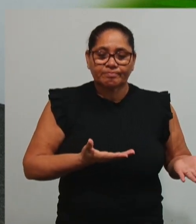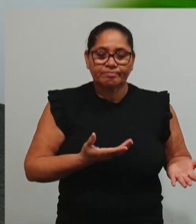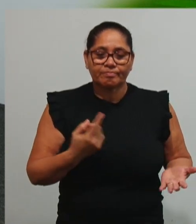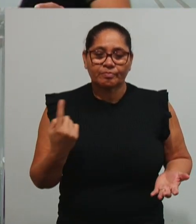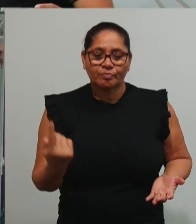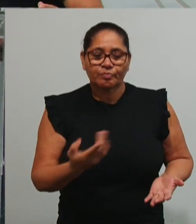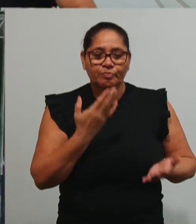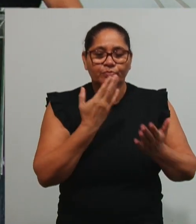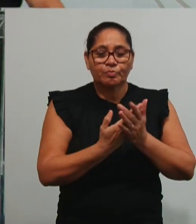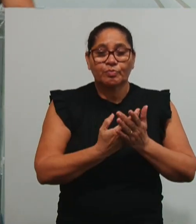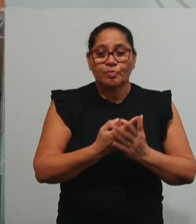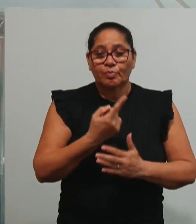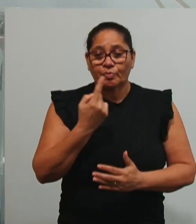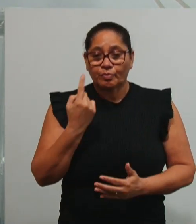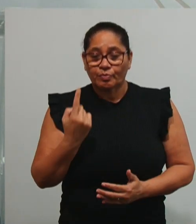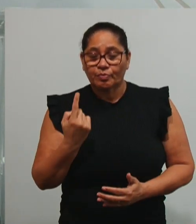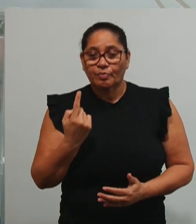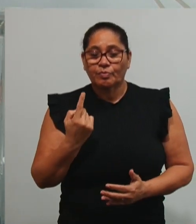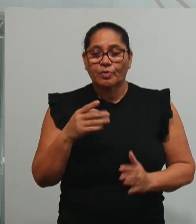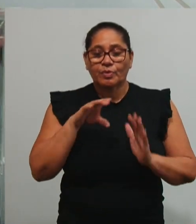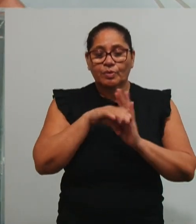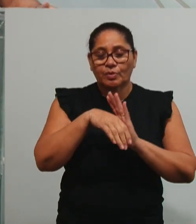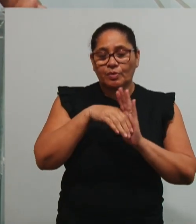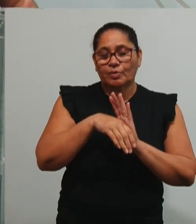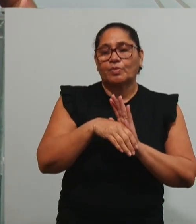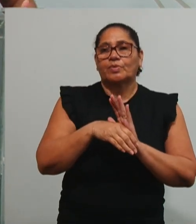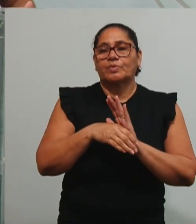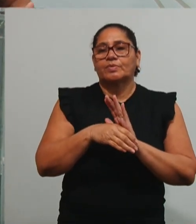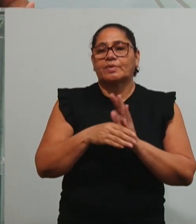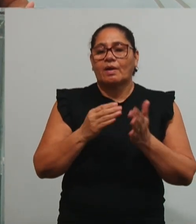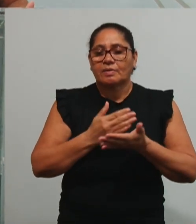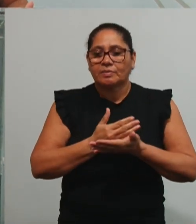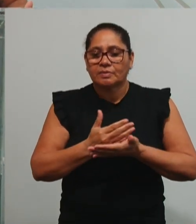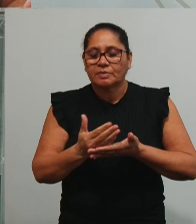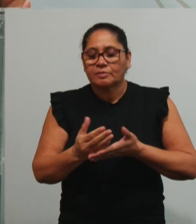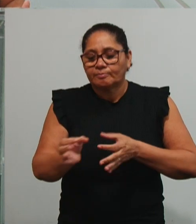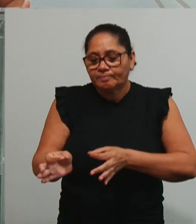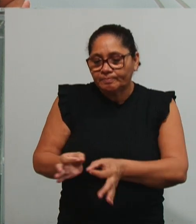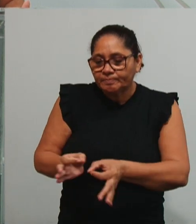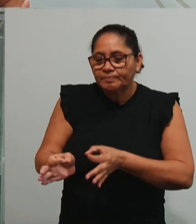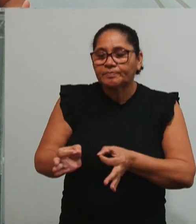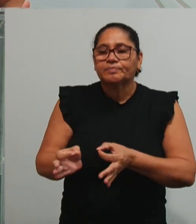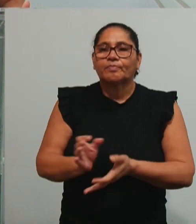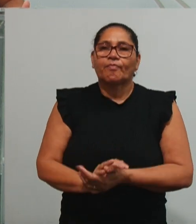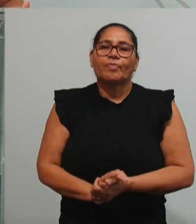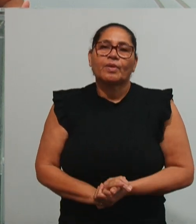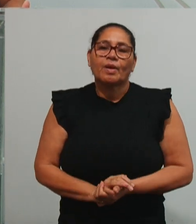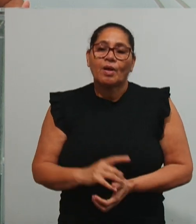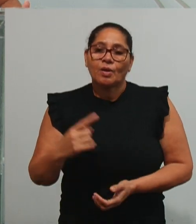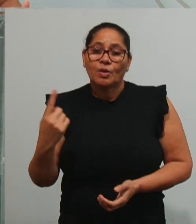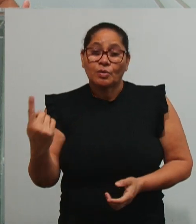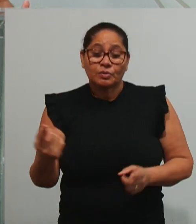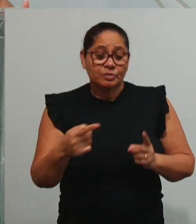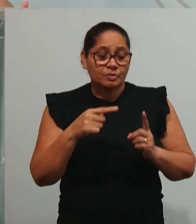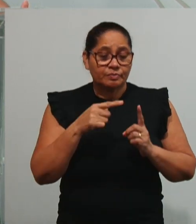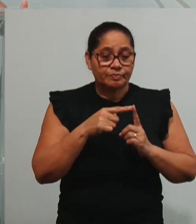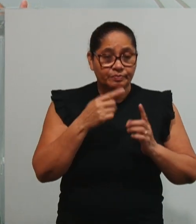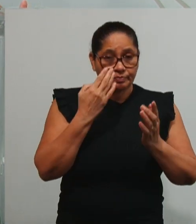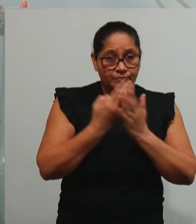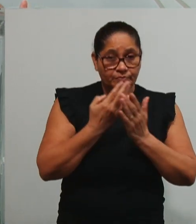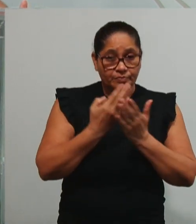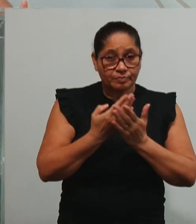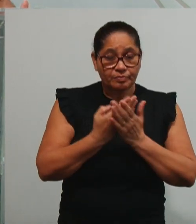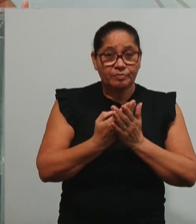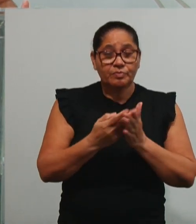nossa aula 1, Conceitos Introdutórios de Planejamento. Nosso objetivo nessa aula, como